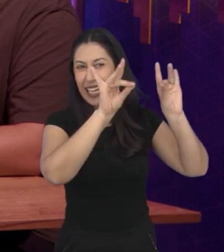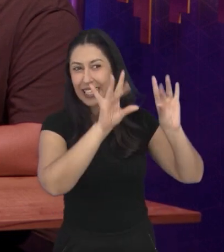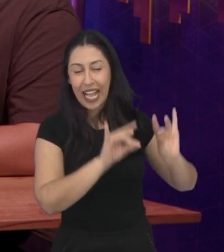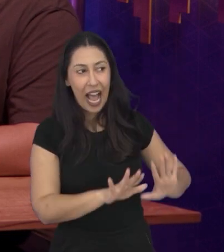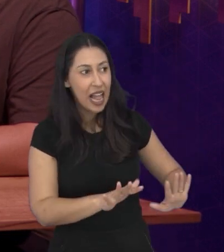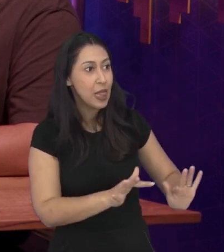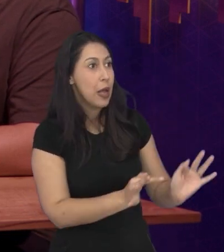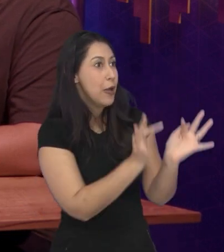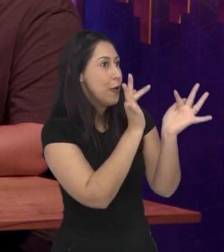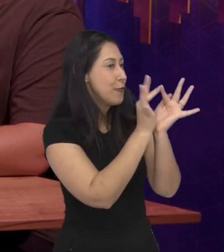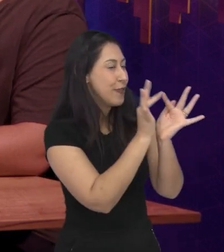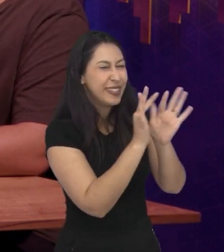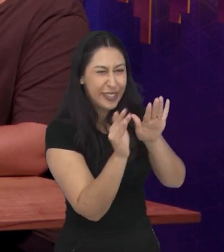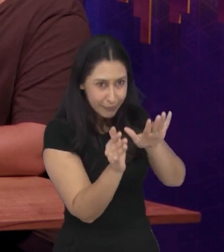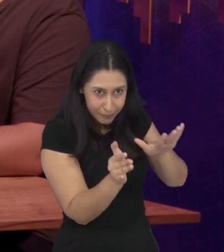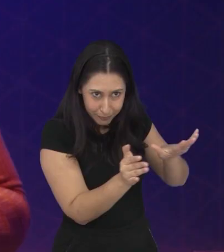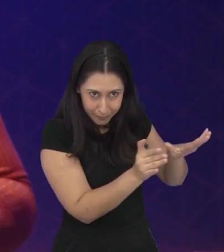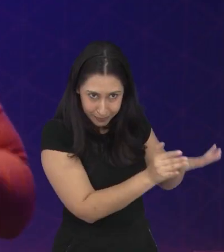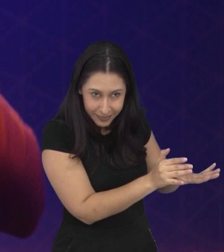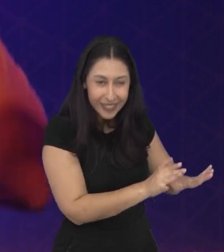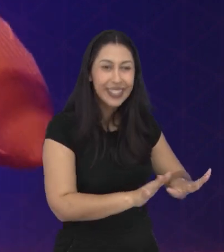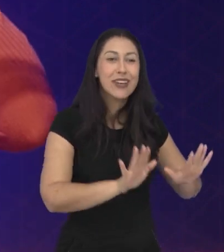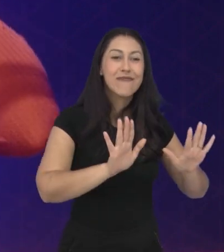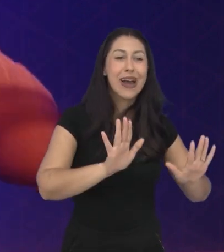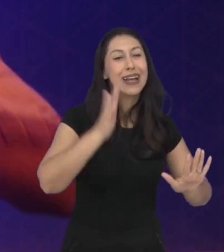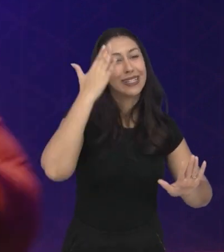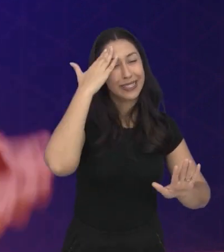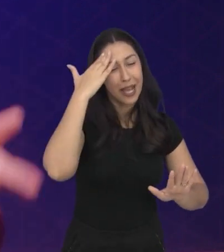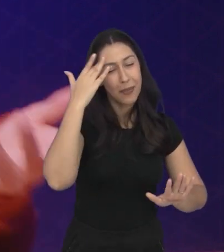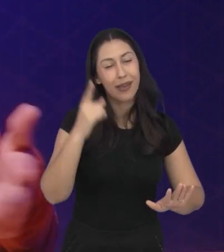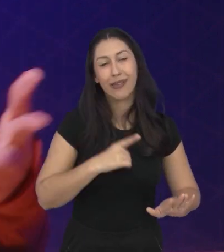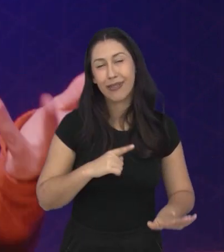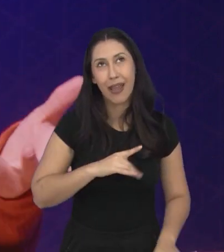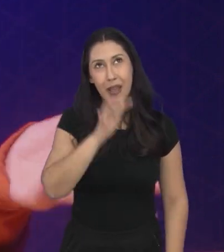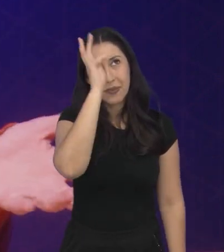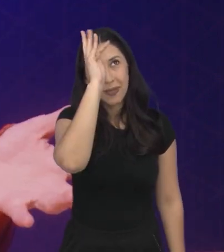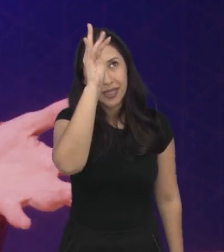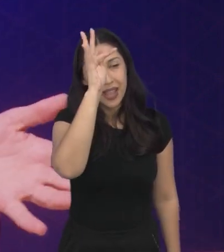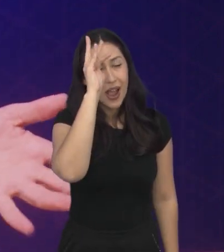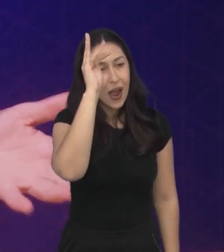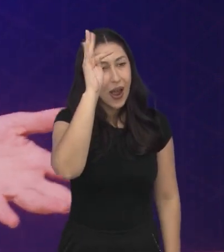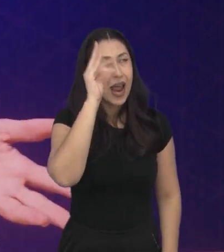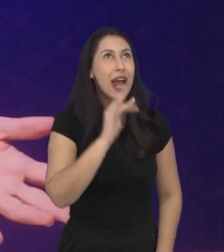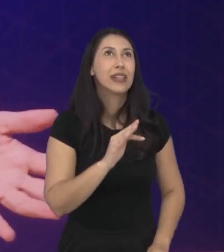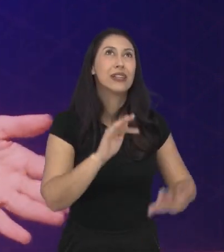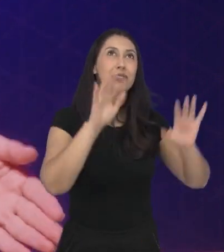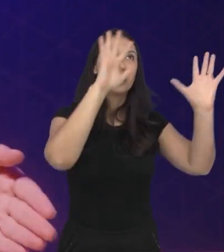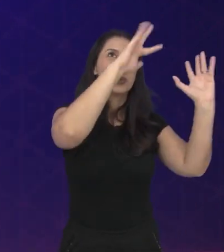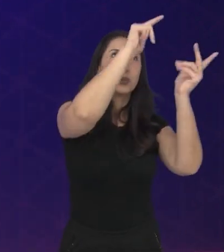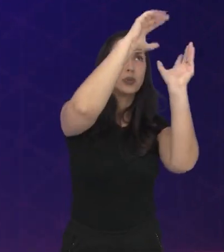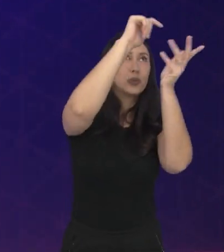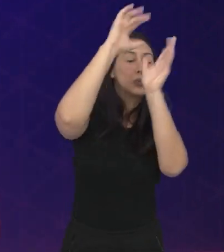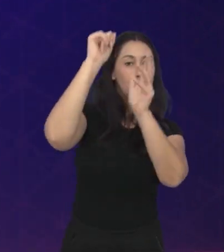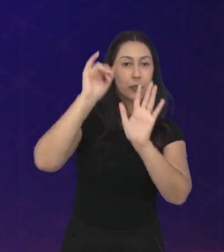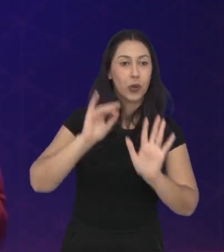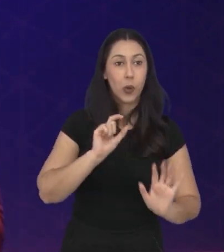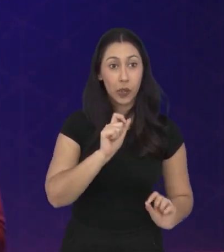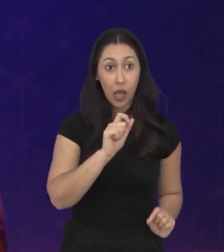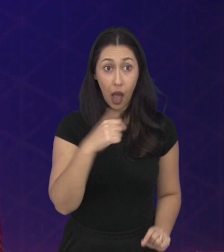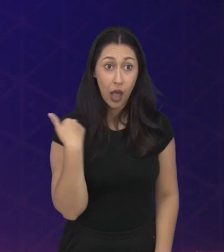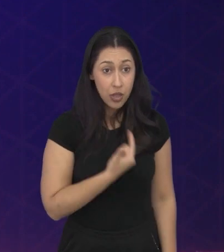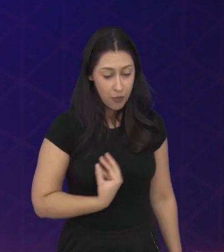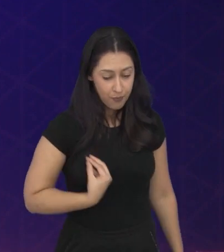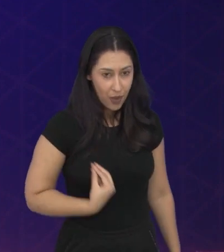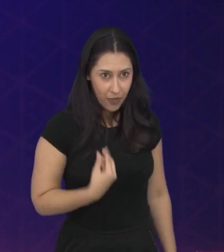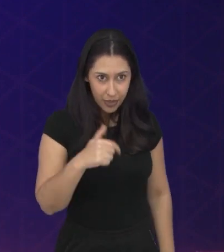não vou entrar muito nessa questão física da coisa, mas a gente sabe que tem uma teoria, então, aí dos multiversos que falam sobre isso, que você tá aqui vivendo sua